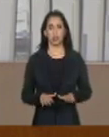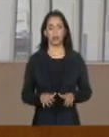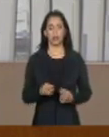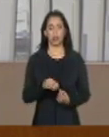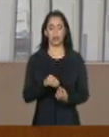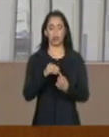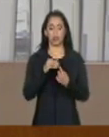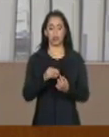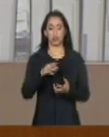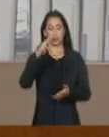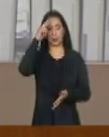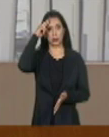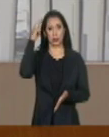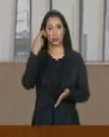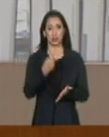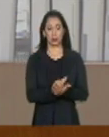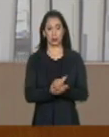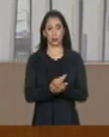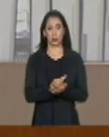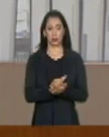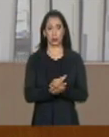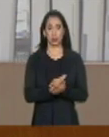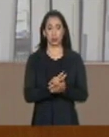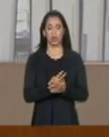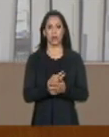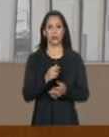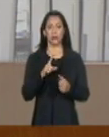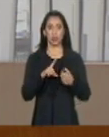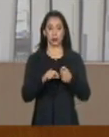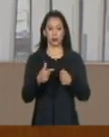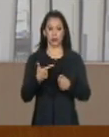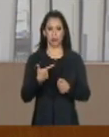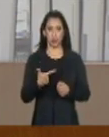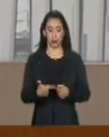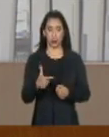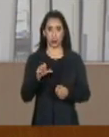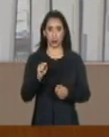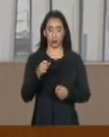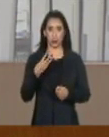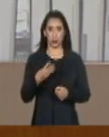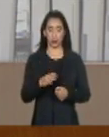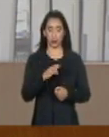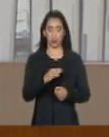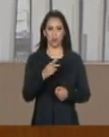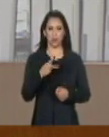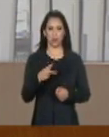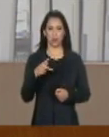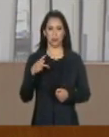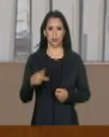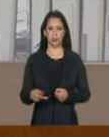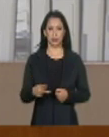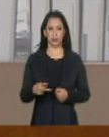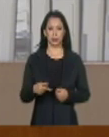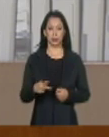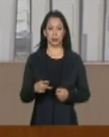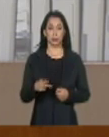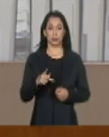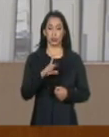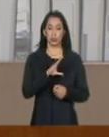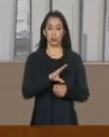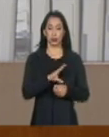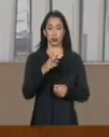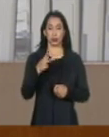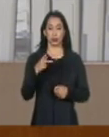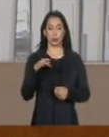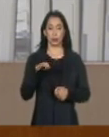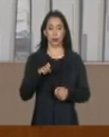exclusivamente respeito a compatibilidade do artigo 283 do CPP, Código de Processo Penal, com